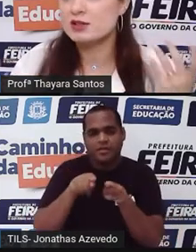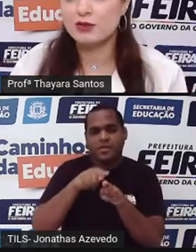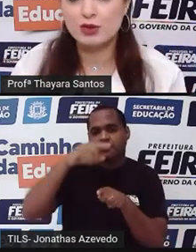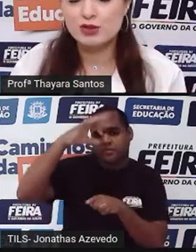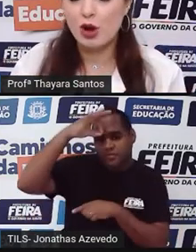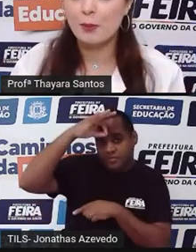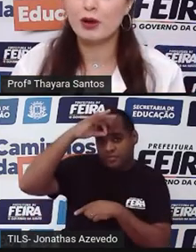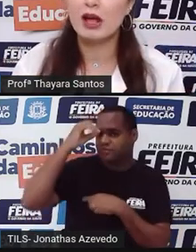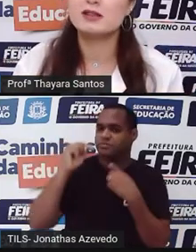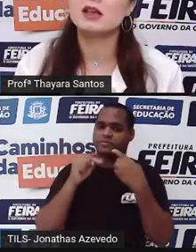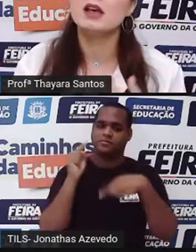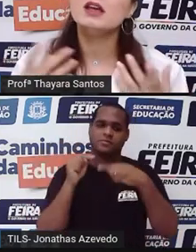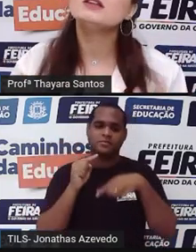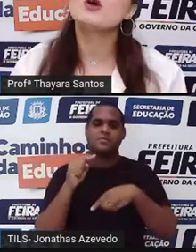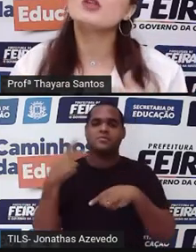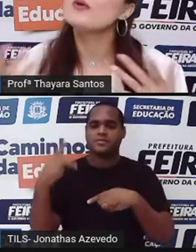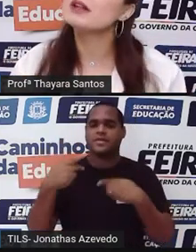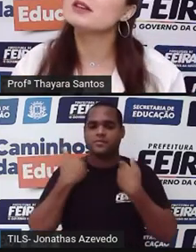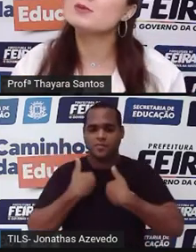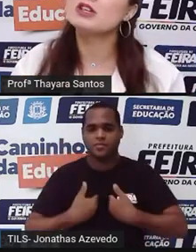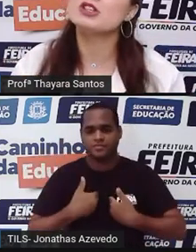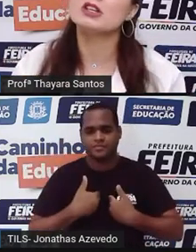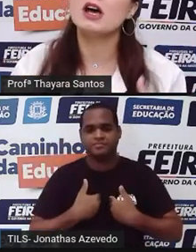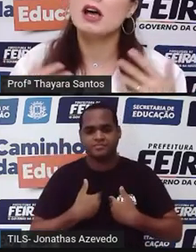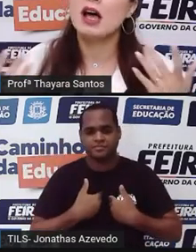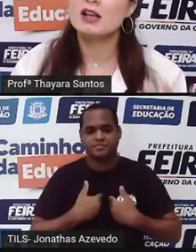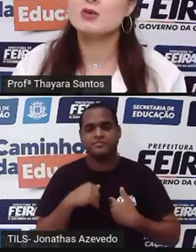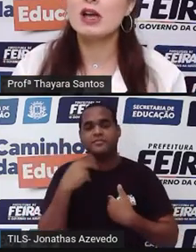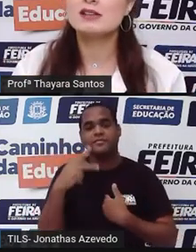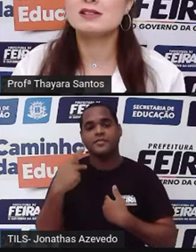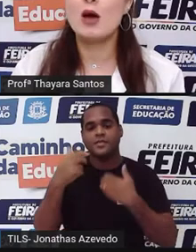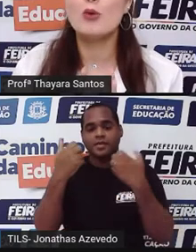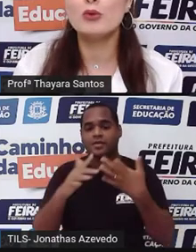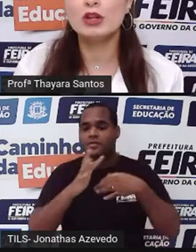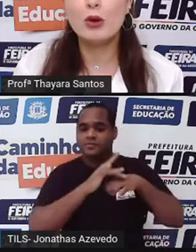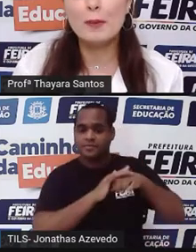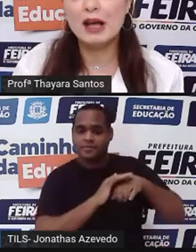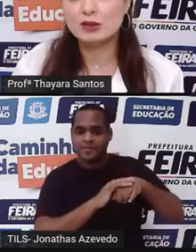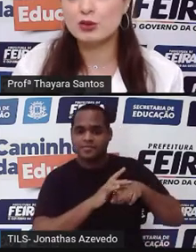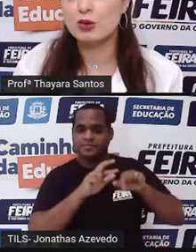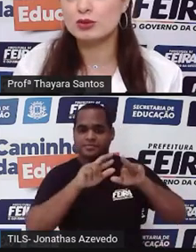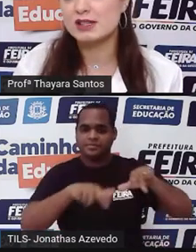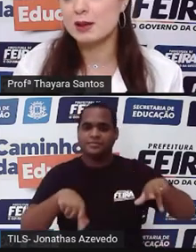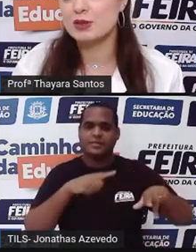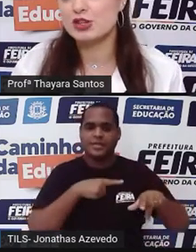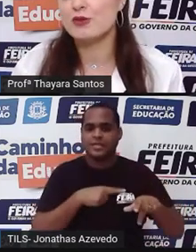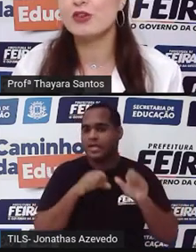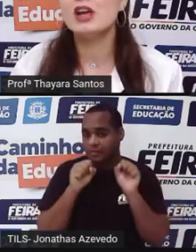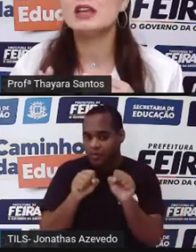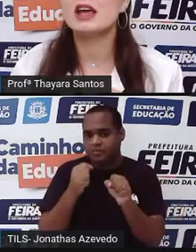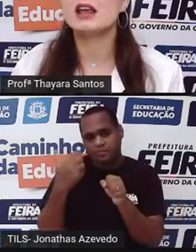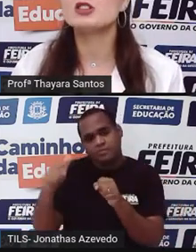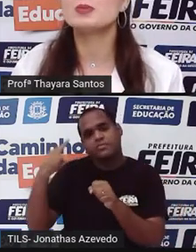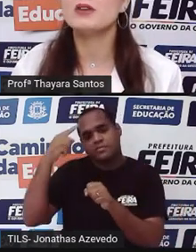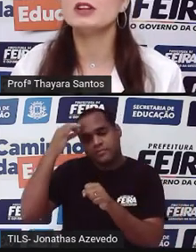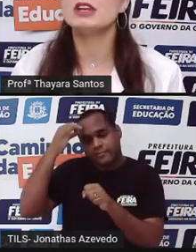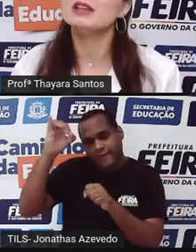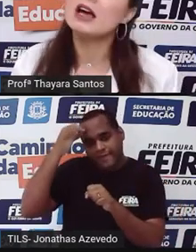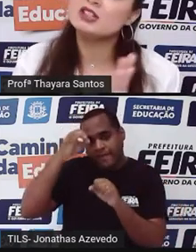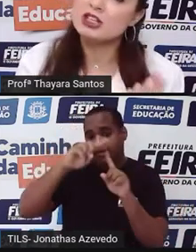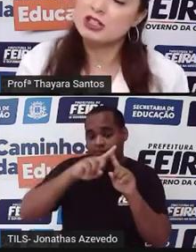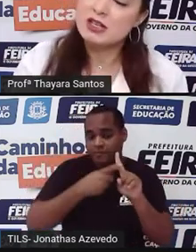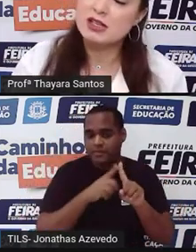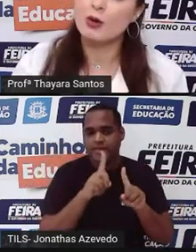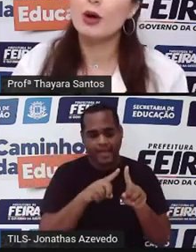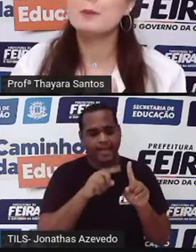tem contato com esses fluidos corporais Então não é transmitida as doenças é o único método contraceptivo que além de